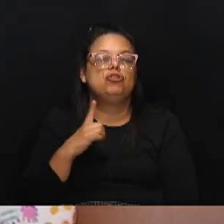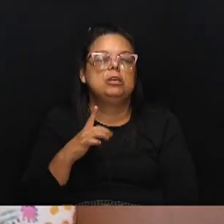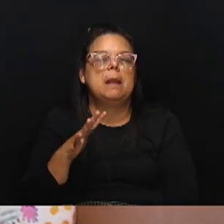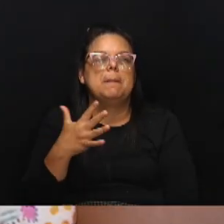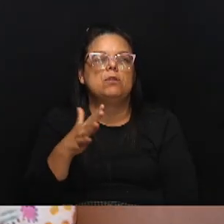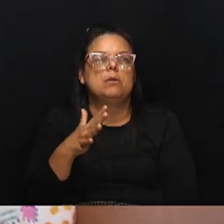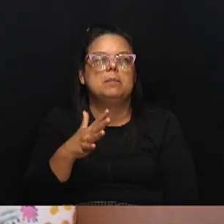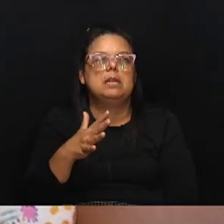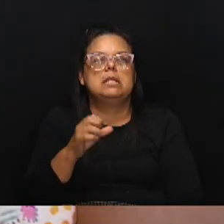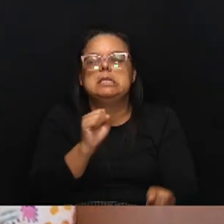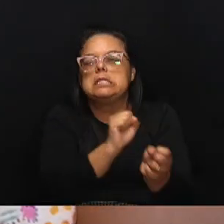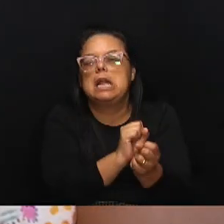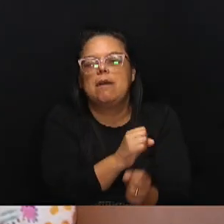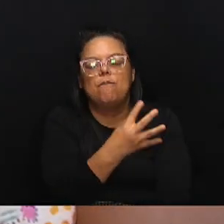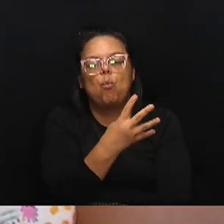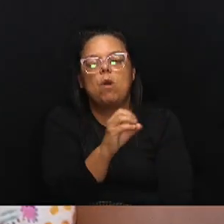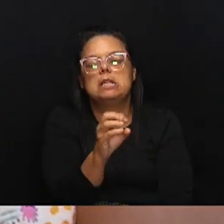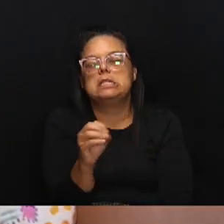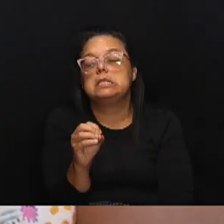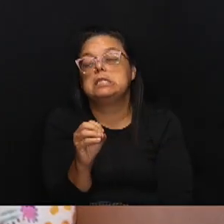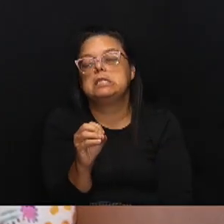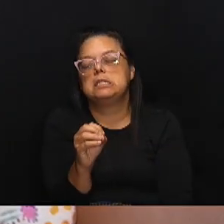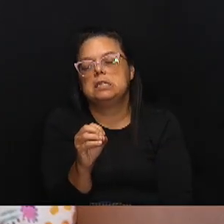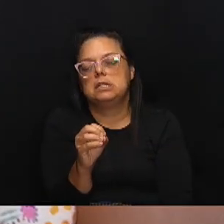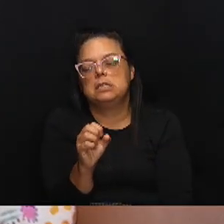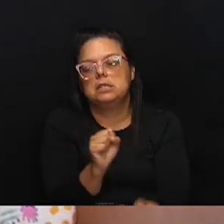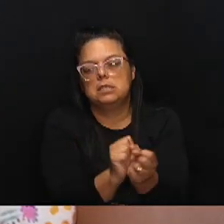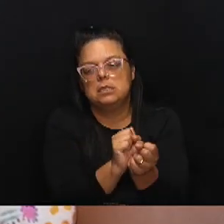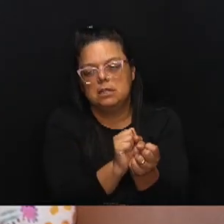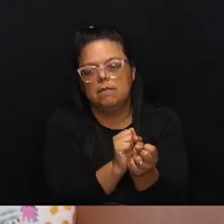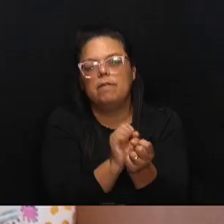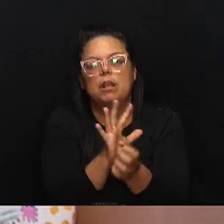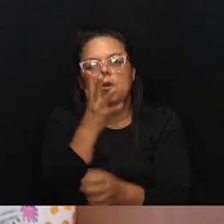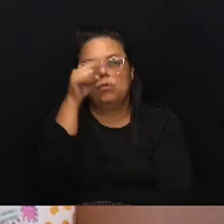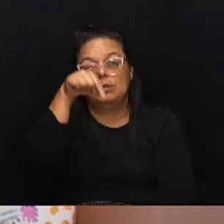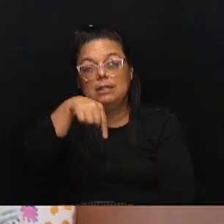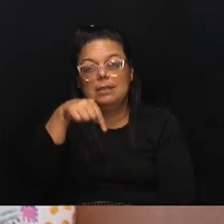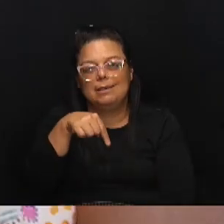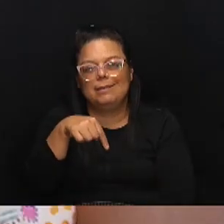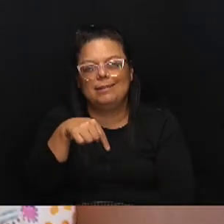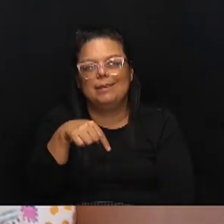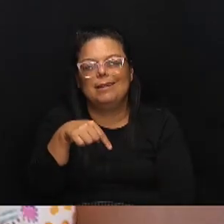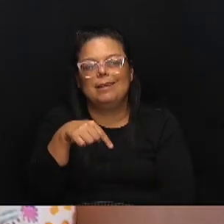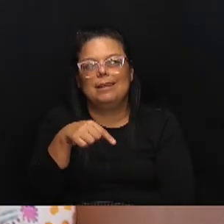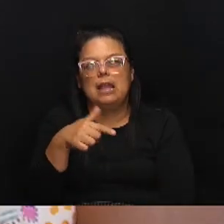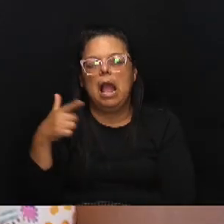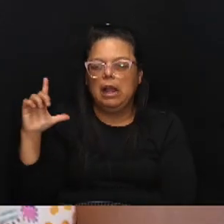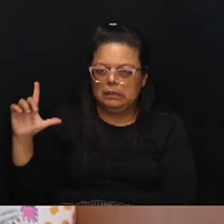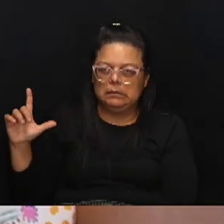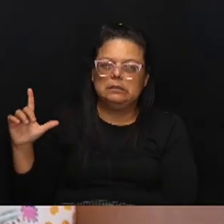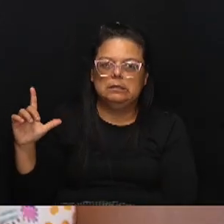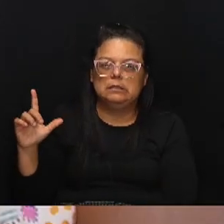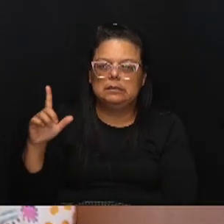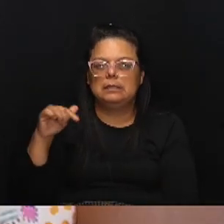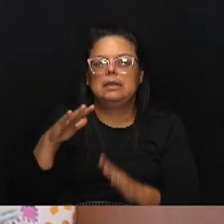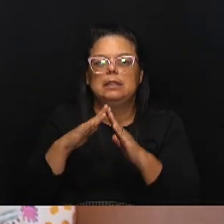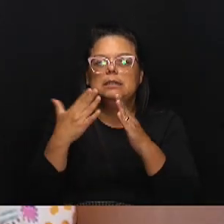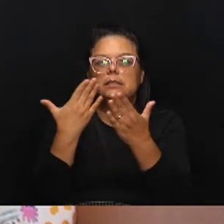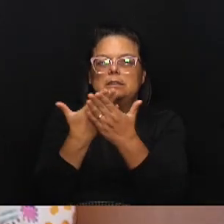era muito. Mas há uma coisa que acontece que não está nesse período, é um pouquinho depois, que é a